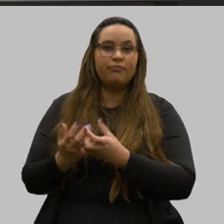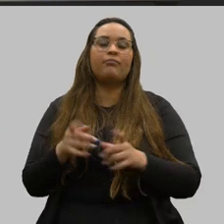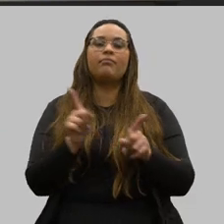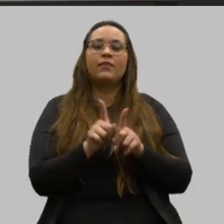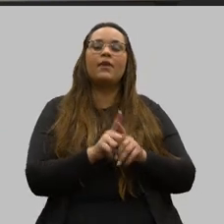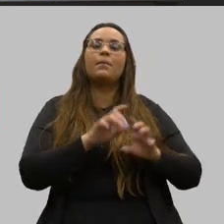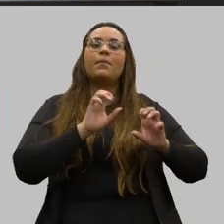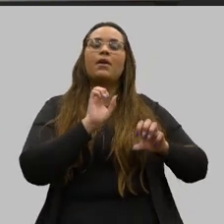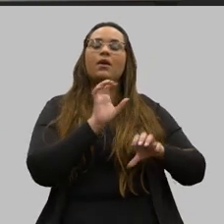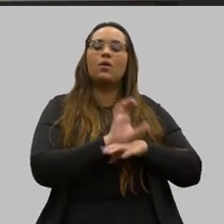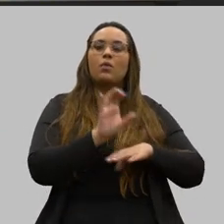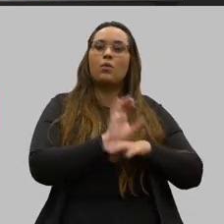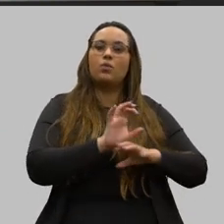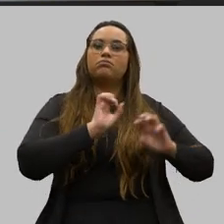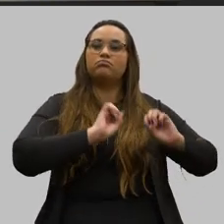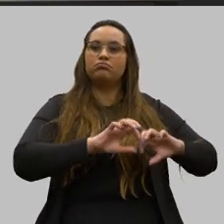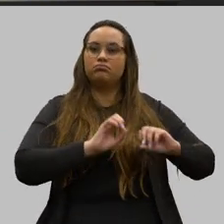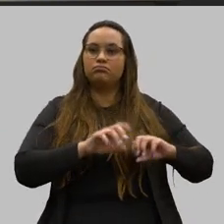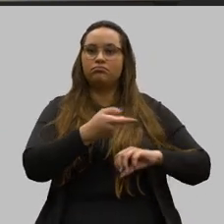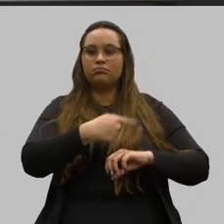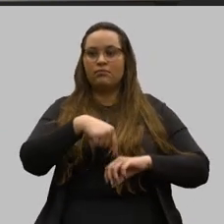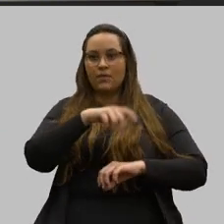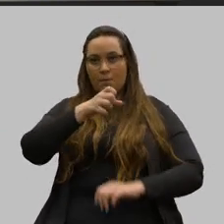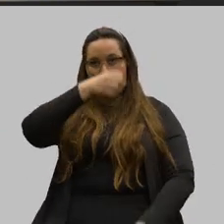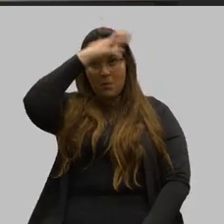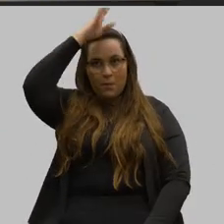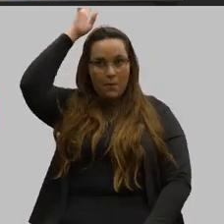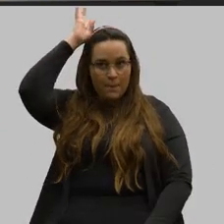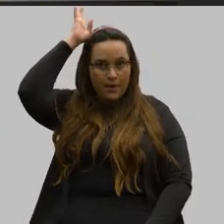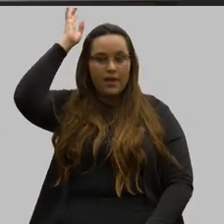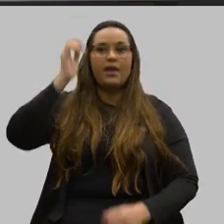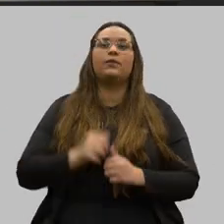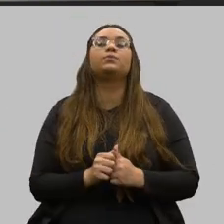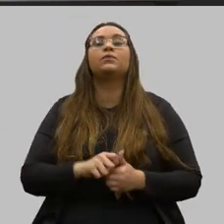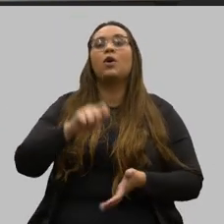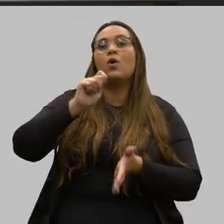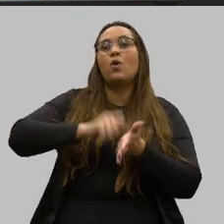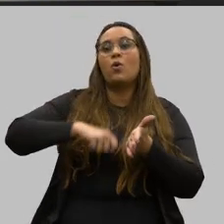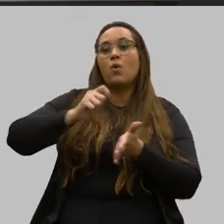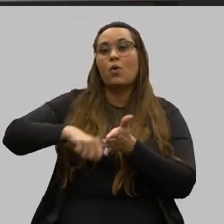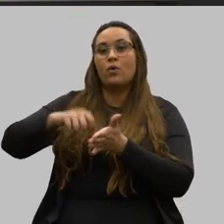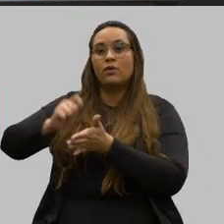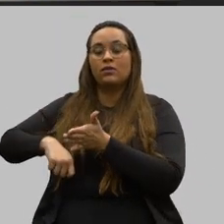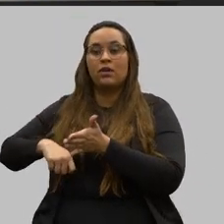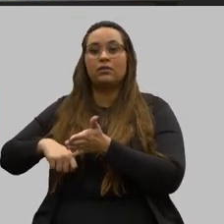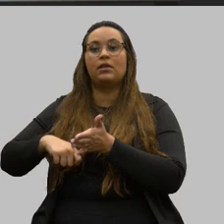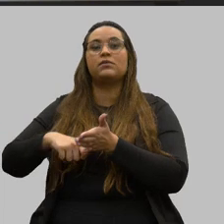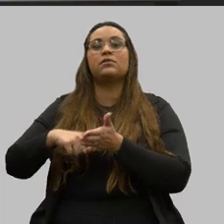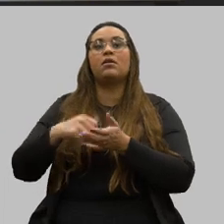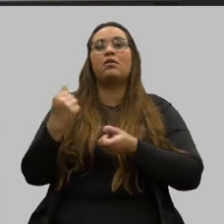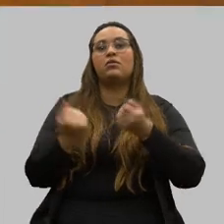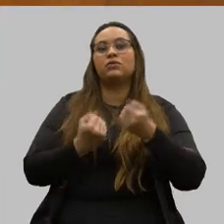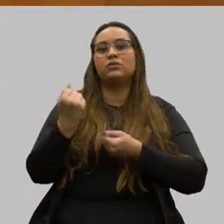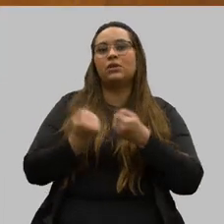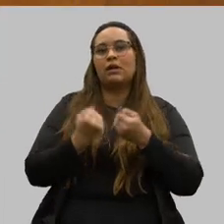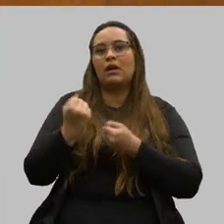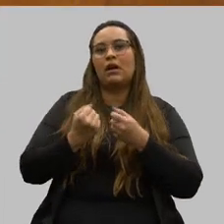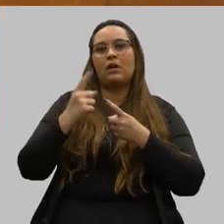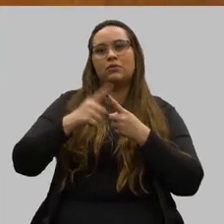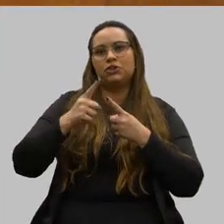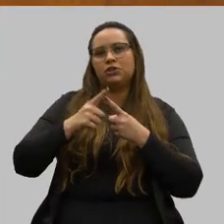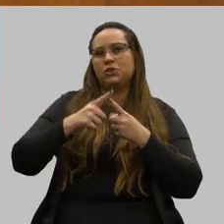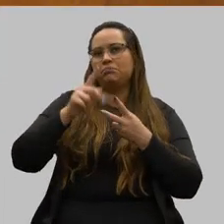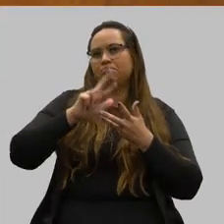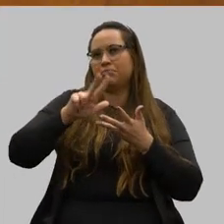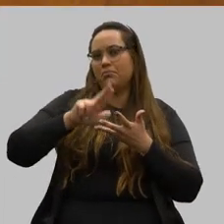passa a ser então responsabilidade do Corpo de Bombeiros contratação de veículos aeronaves equipamentos então Essa gestão operacional